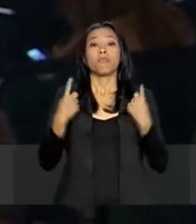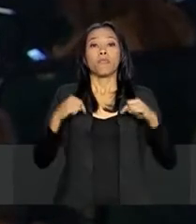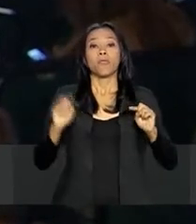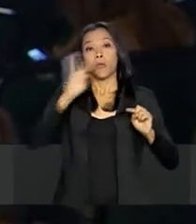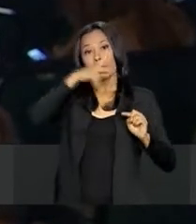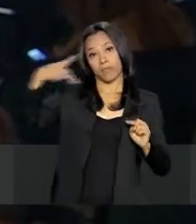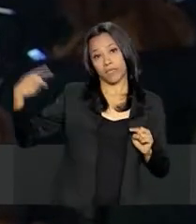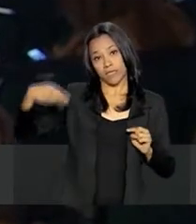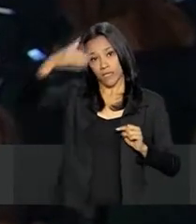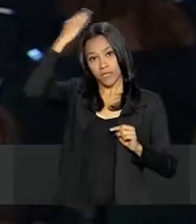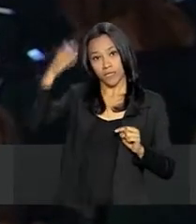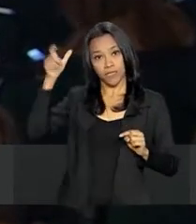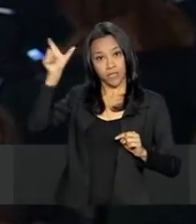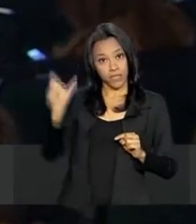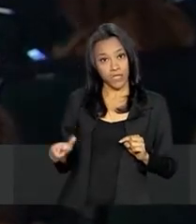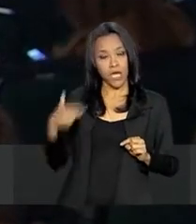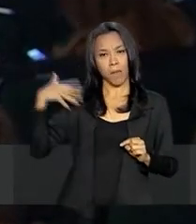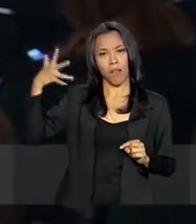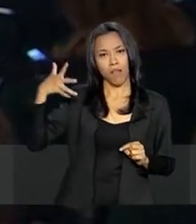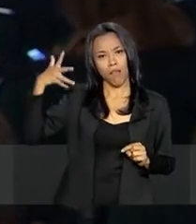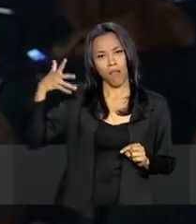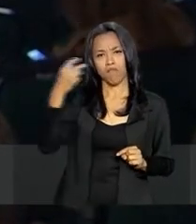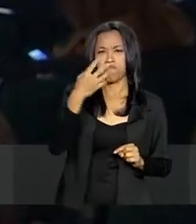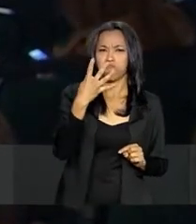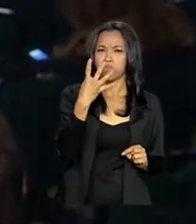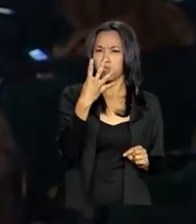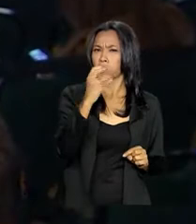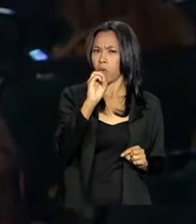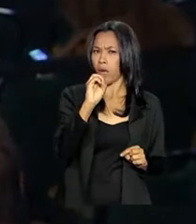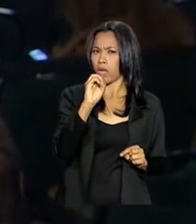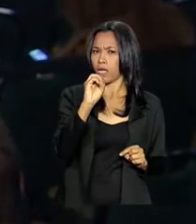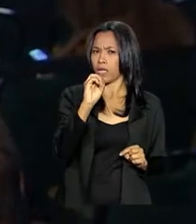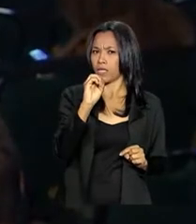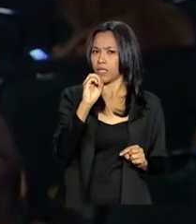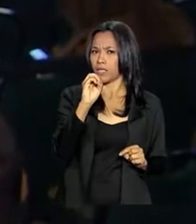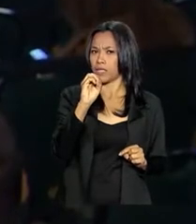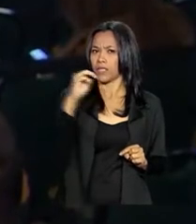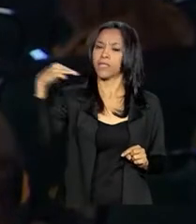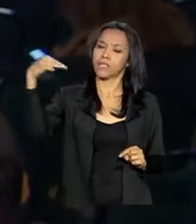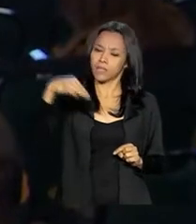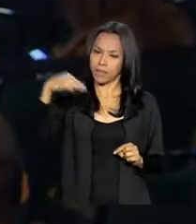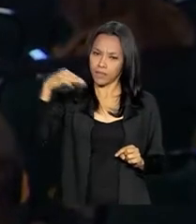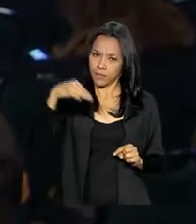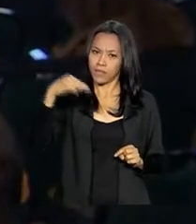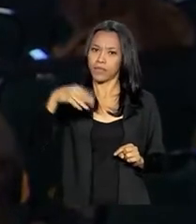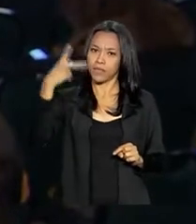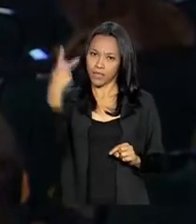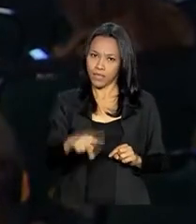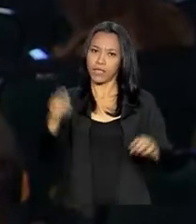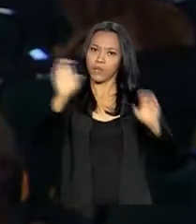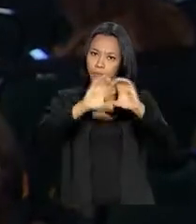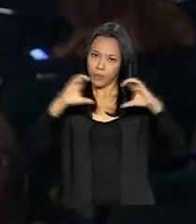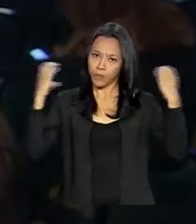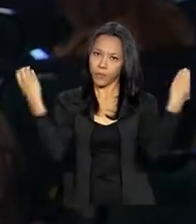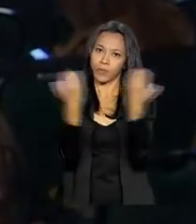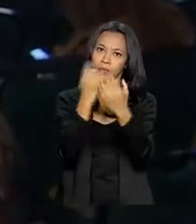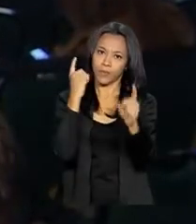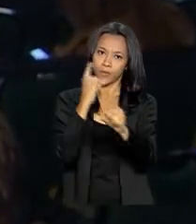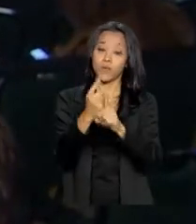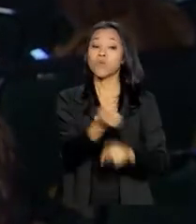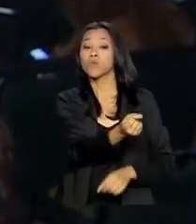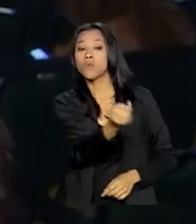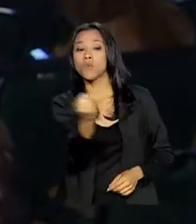Temer falou por cerca de 40 minutos aqui no Congresso Aço Brasil 2018 para uma plateia de cerca de